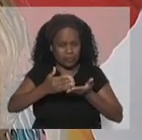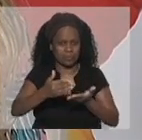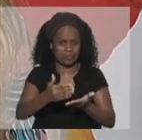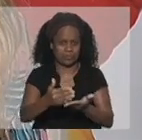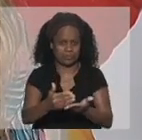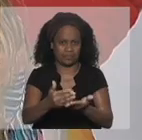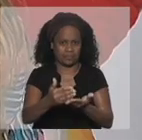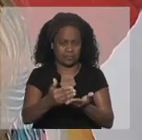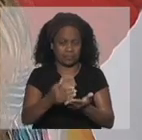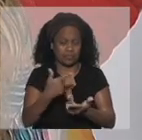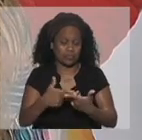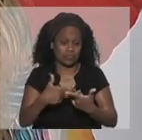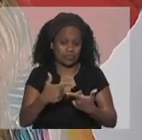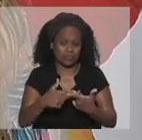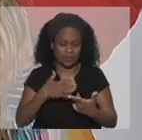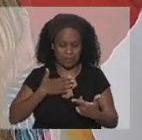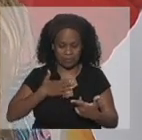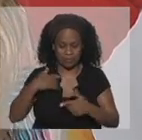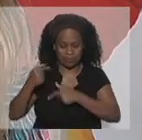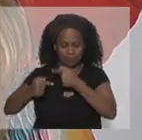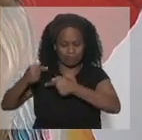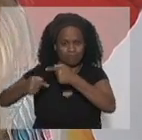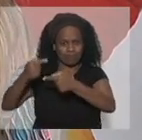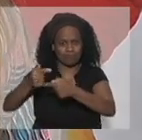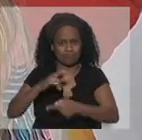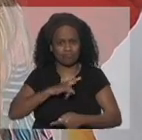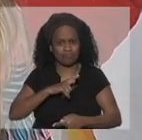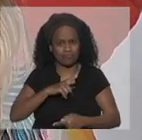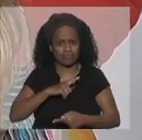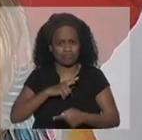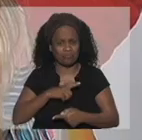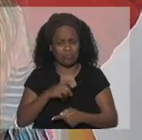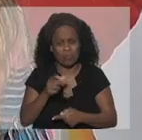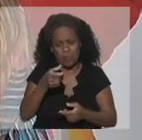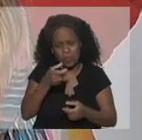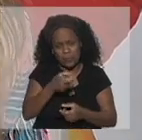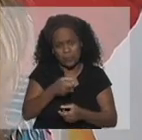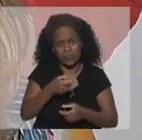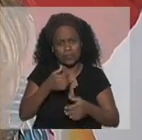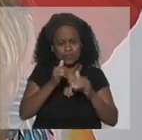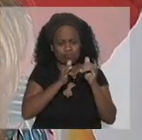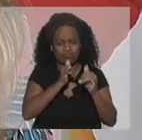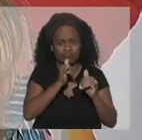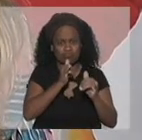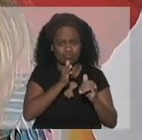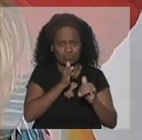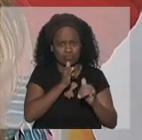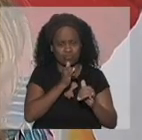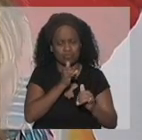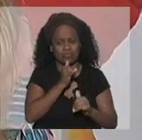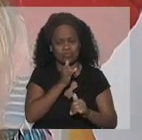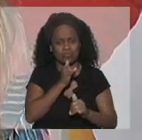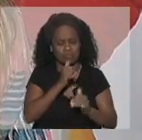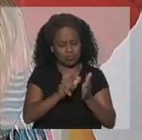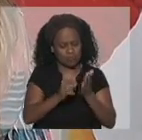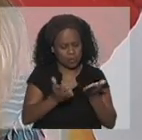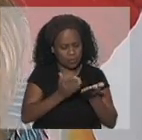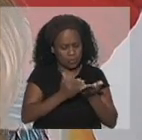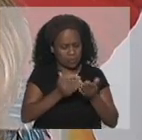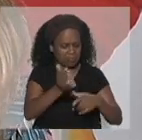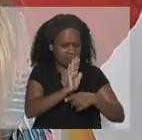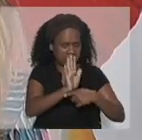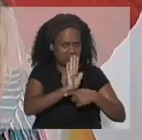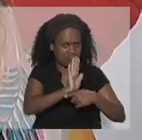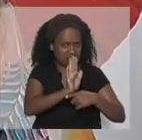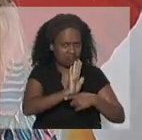E, infelizmente, pelo menos na minha geração, a gente teve muito poucos exemplos, né, de representatividade em